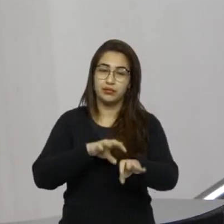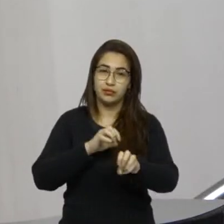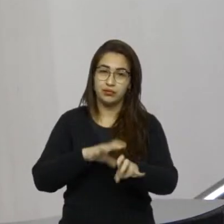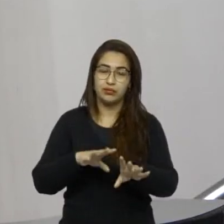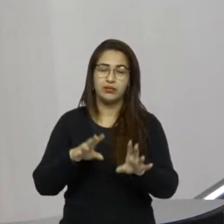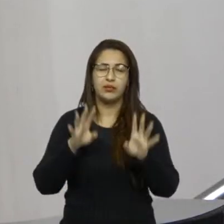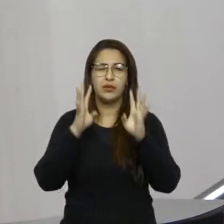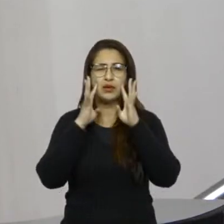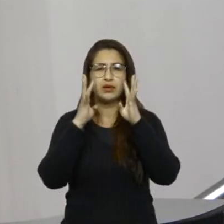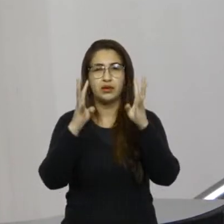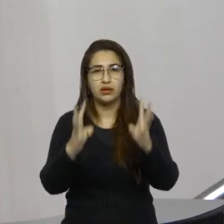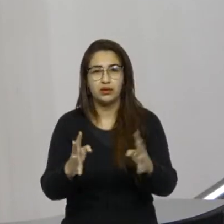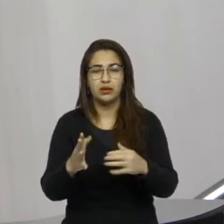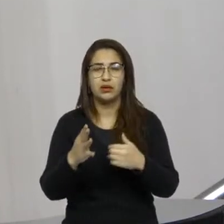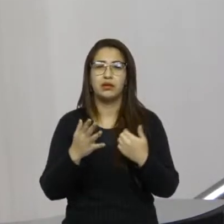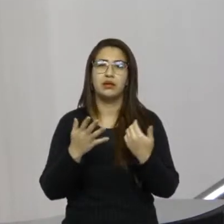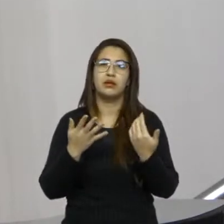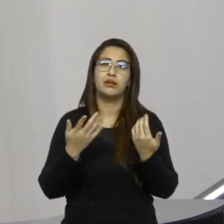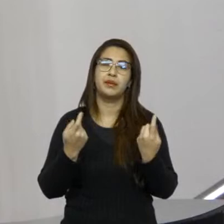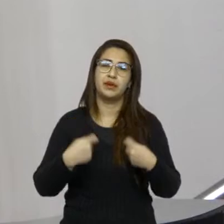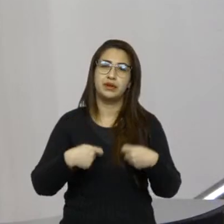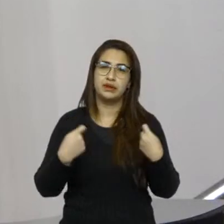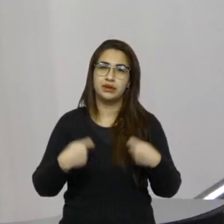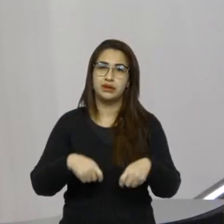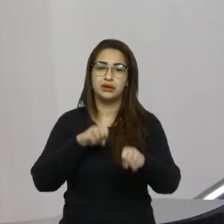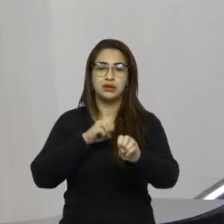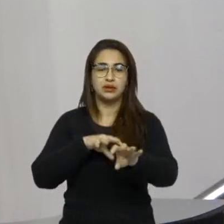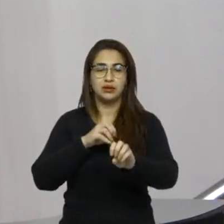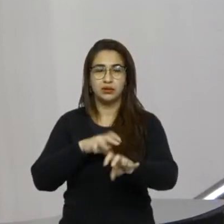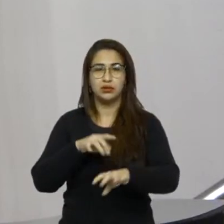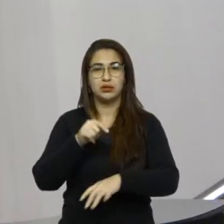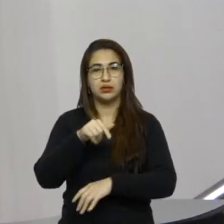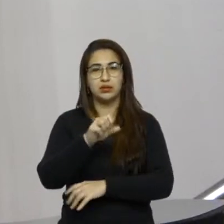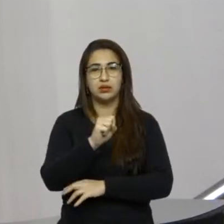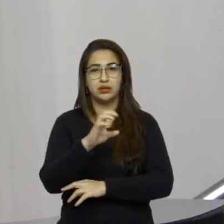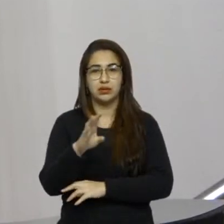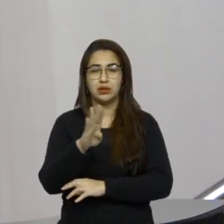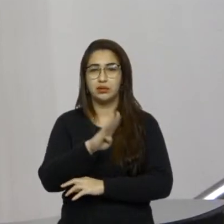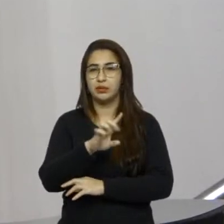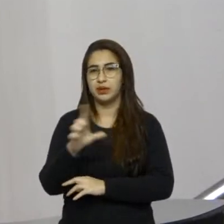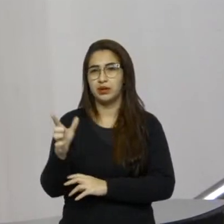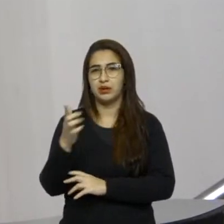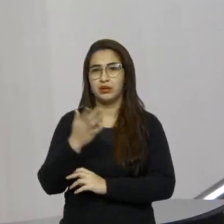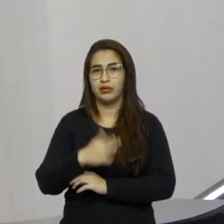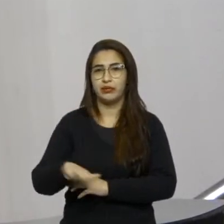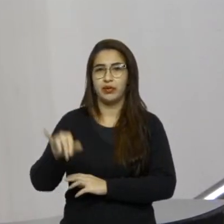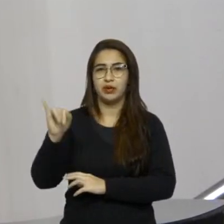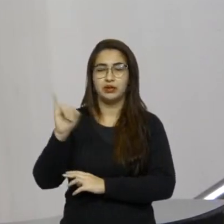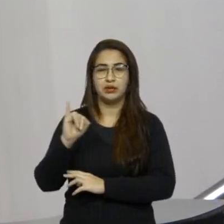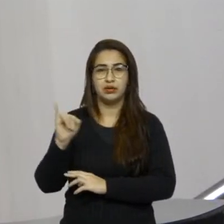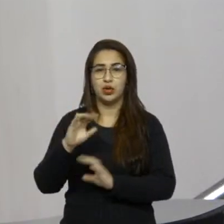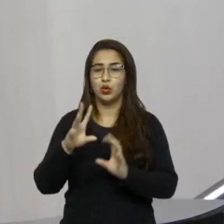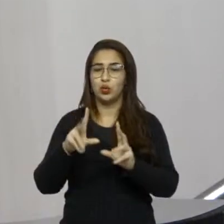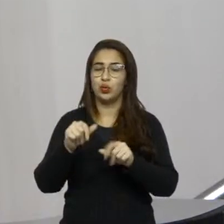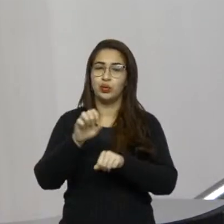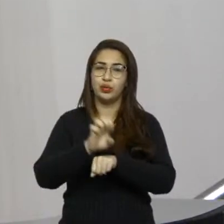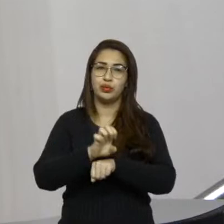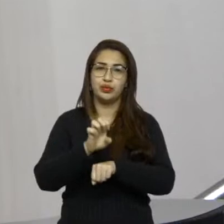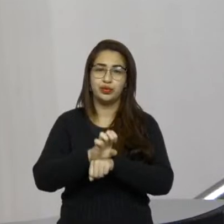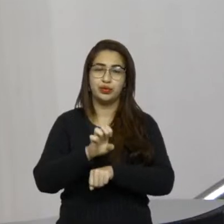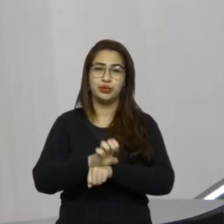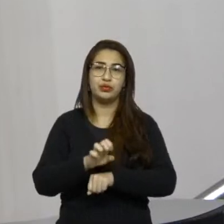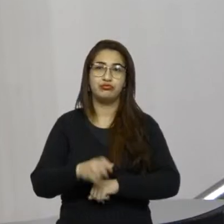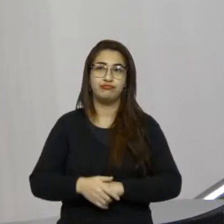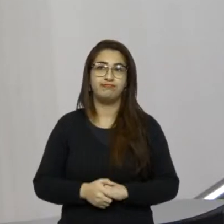essa escola, para a educação no Estado de Santa Catarina, em Blumenau, no Vale do Itajaí, em todo o nosso Estado. Pois, repito, eu ouvi